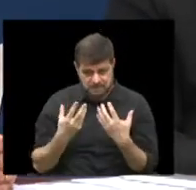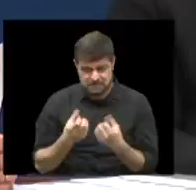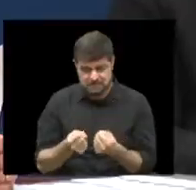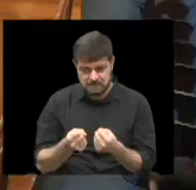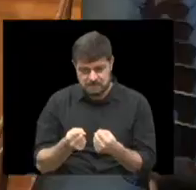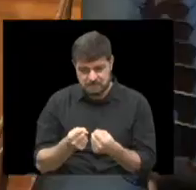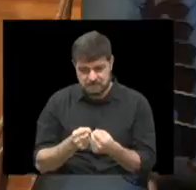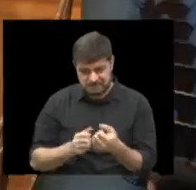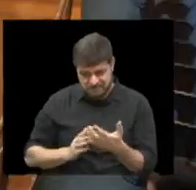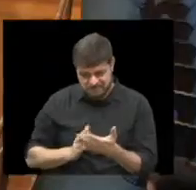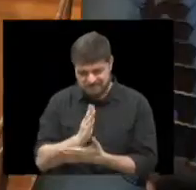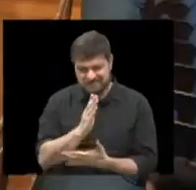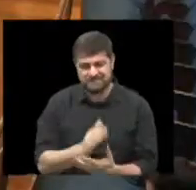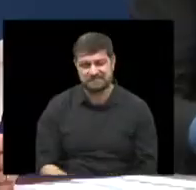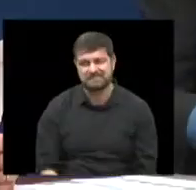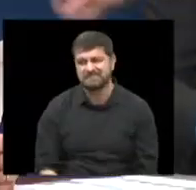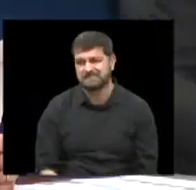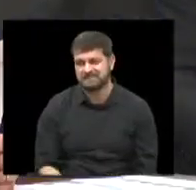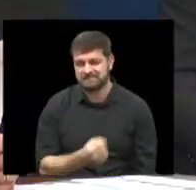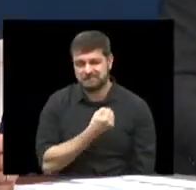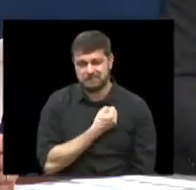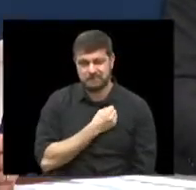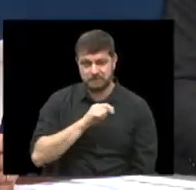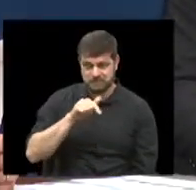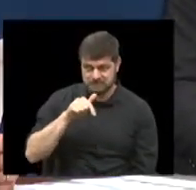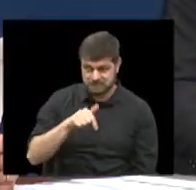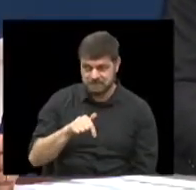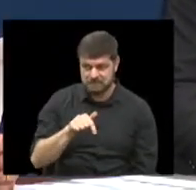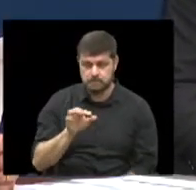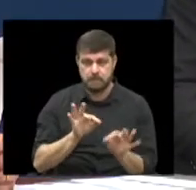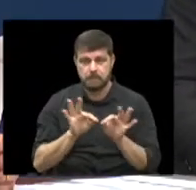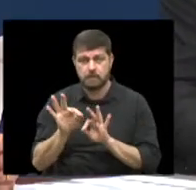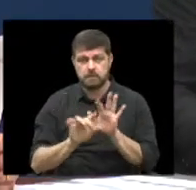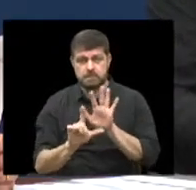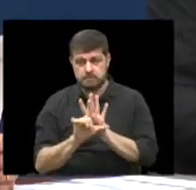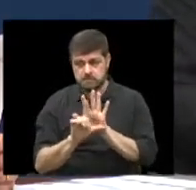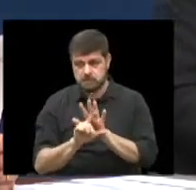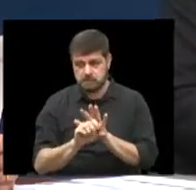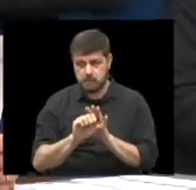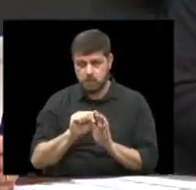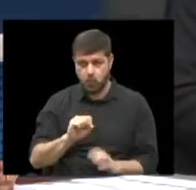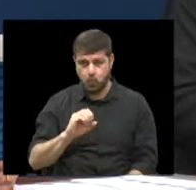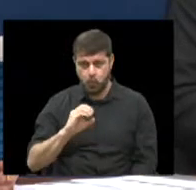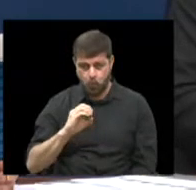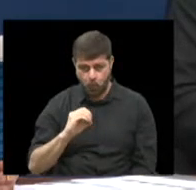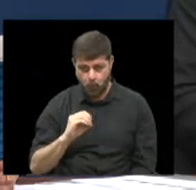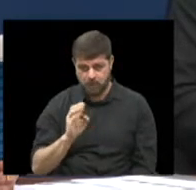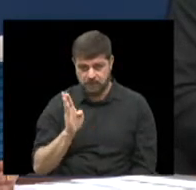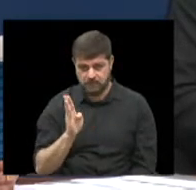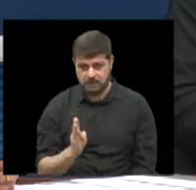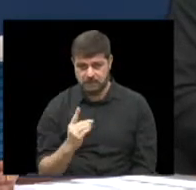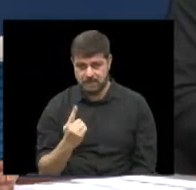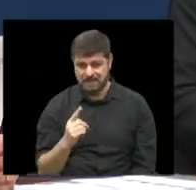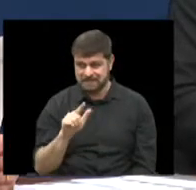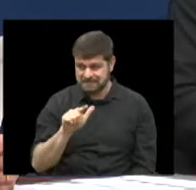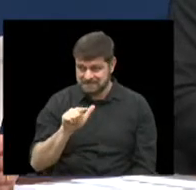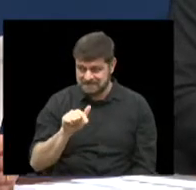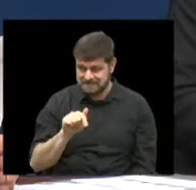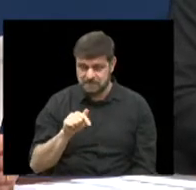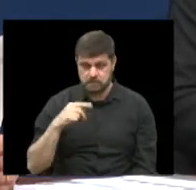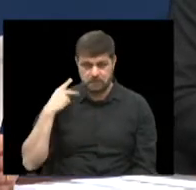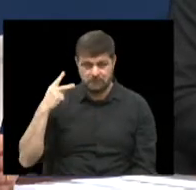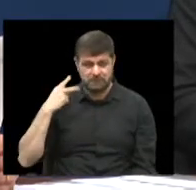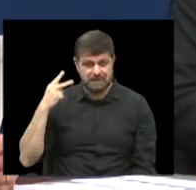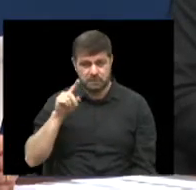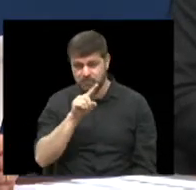favoráveis permaneçam como estão. Aprovado. Item 7, turno único de discussão e votação do projeto de lei